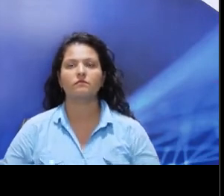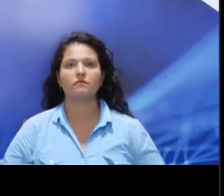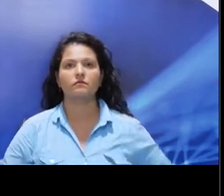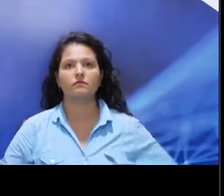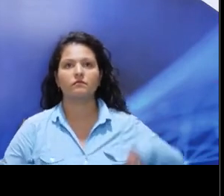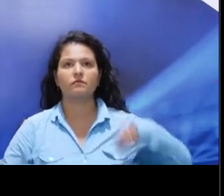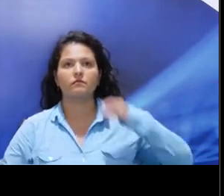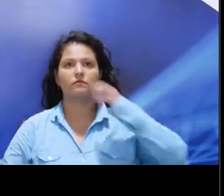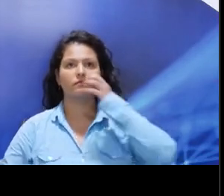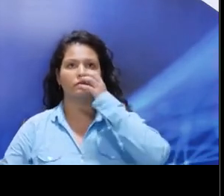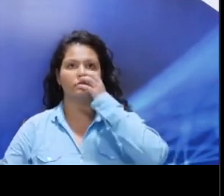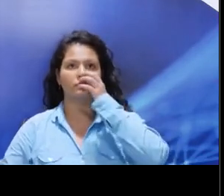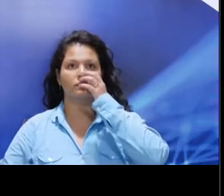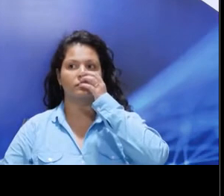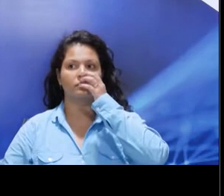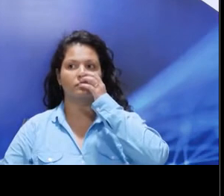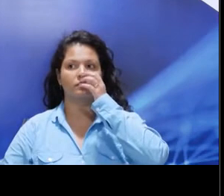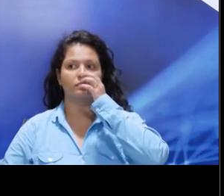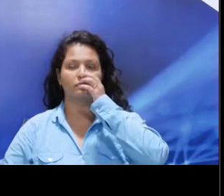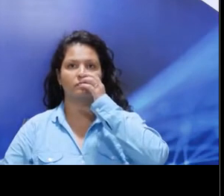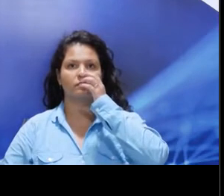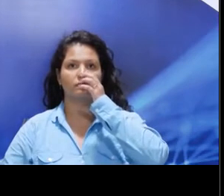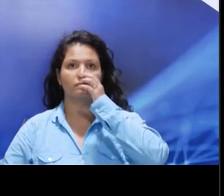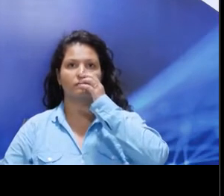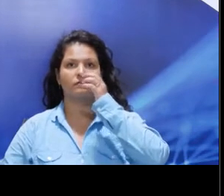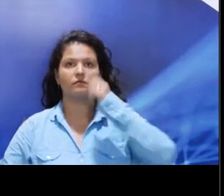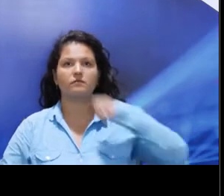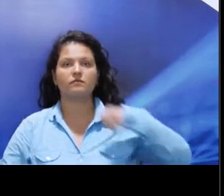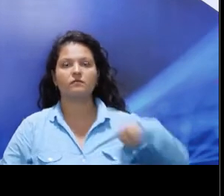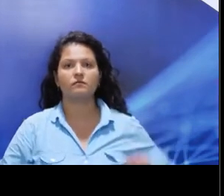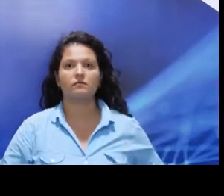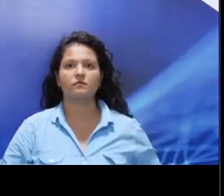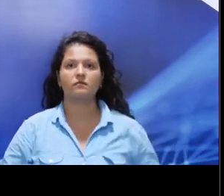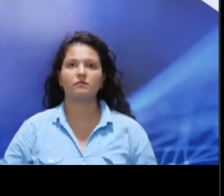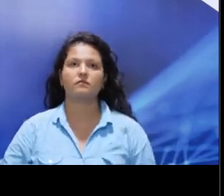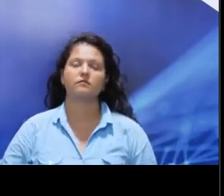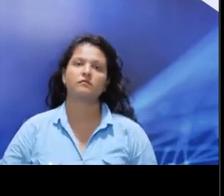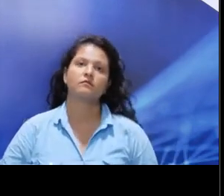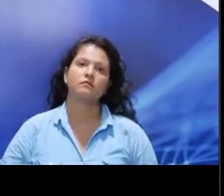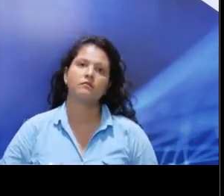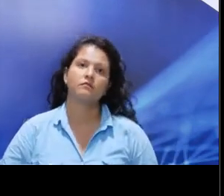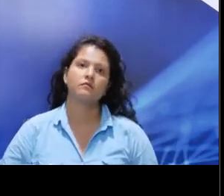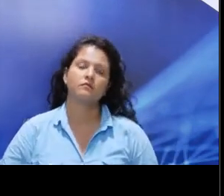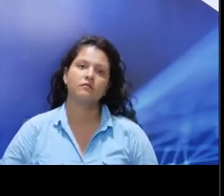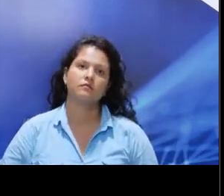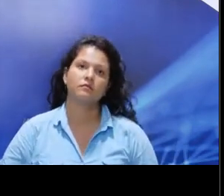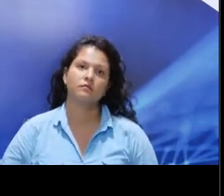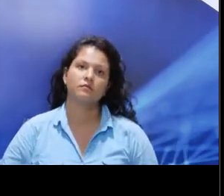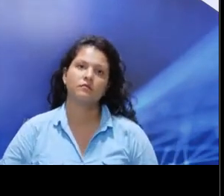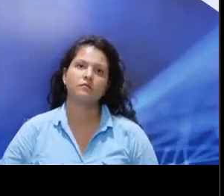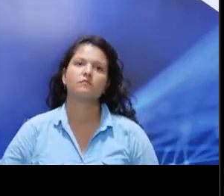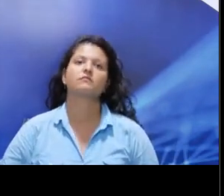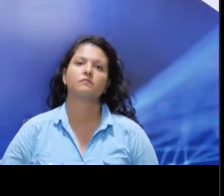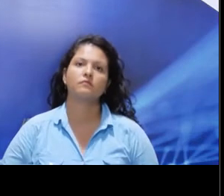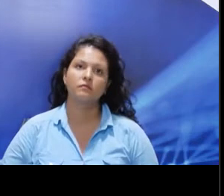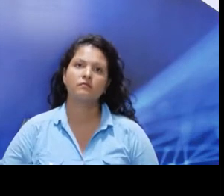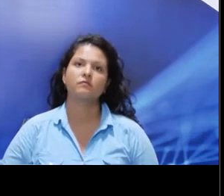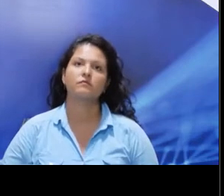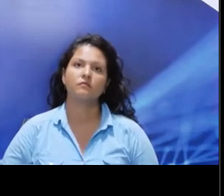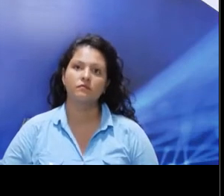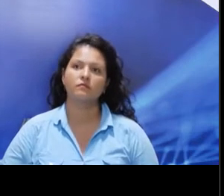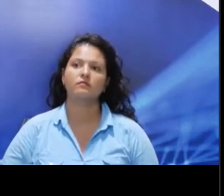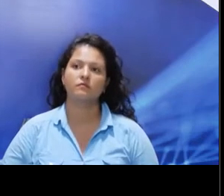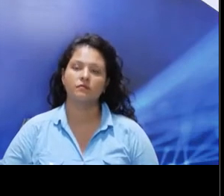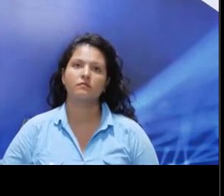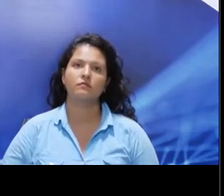olhar ali, ó, no local, não é porque o vizinho está usando Buchanan que nós vamos ter que utilizar Buchanan, né? Às